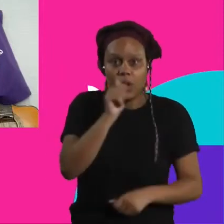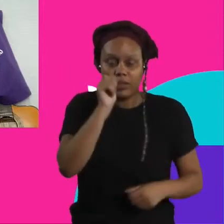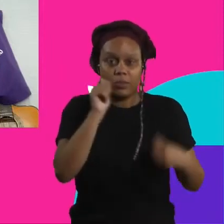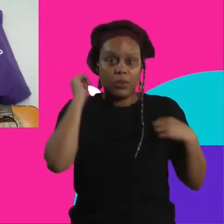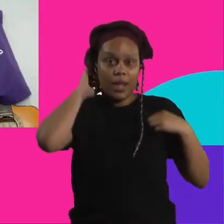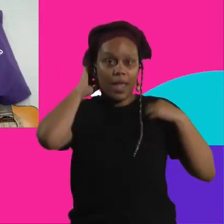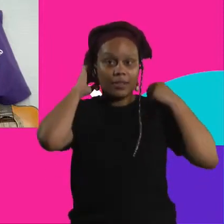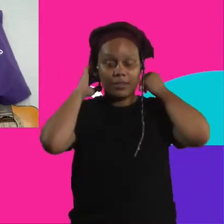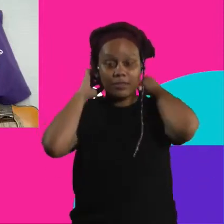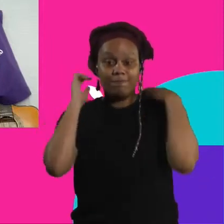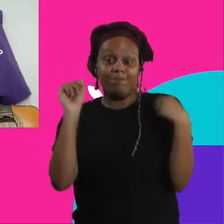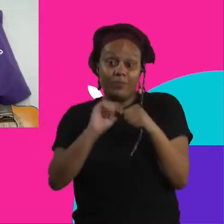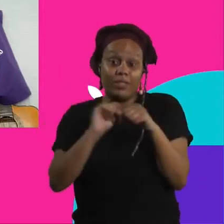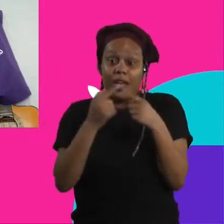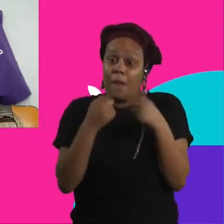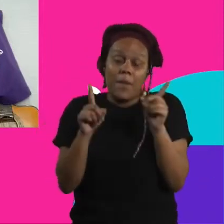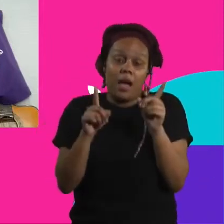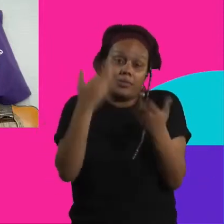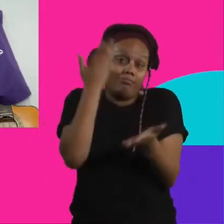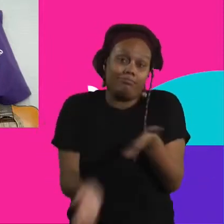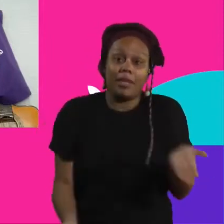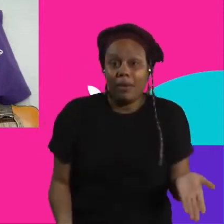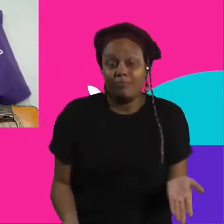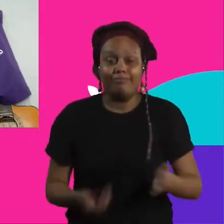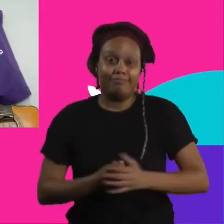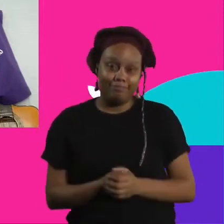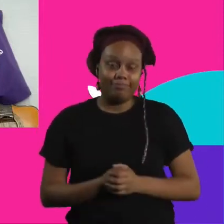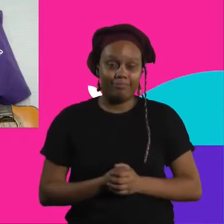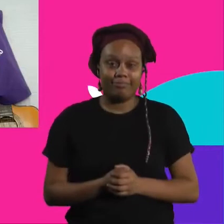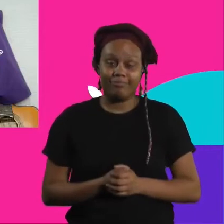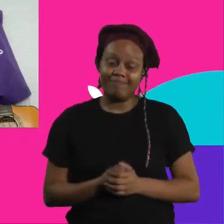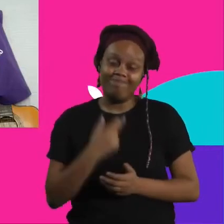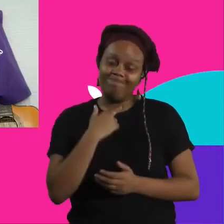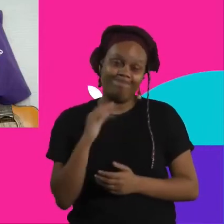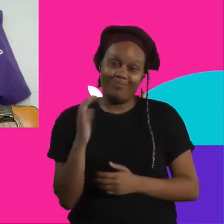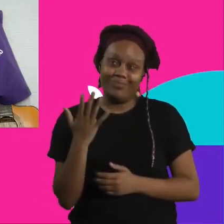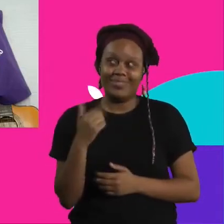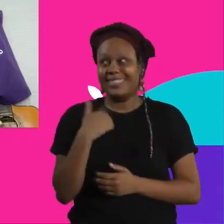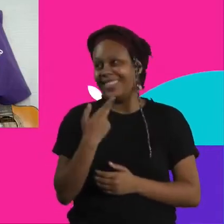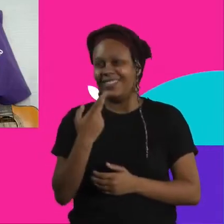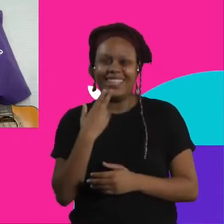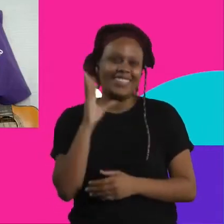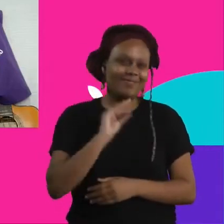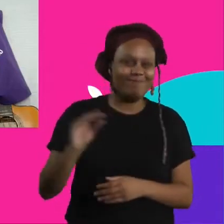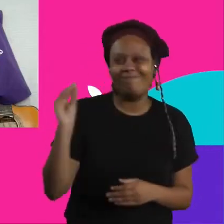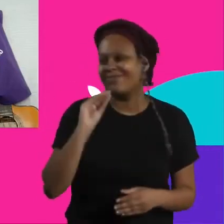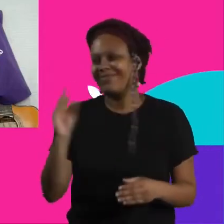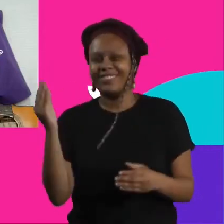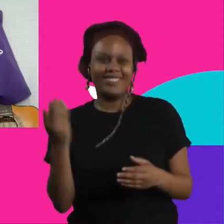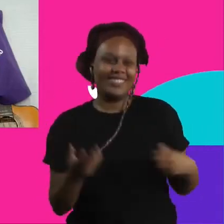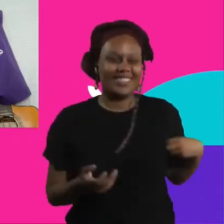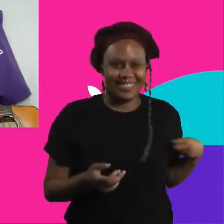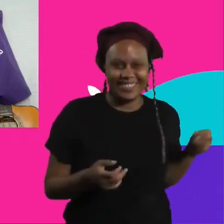PIS, sabe? É um tipo de coisa que não pode acontecer, né? E acabei falando demais. Mas não, sem